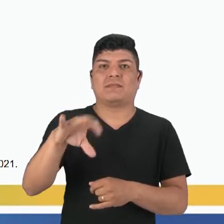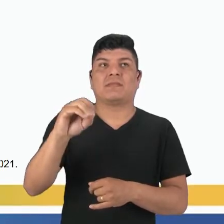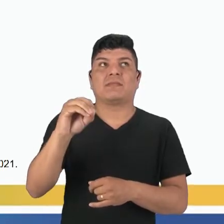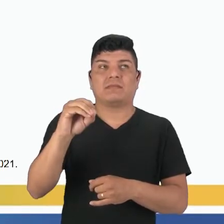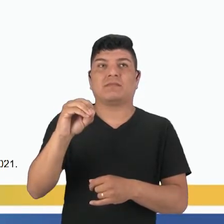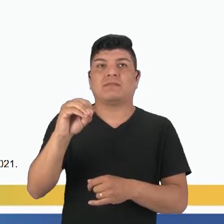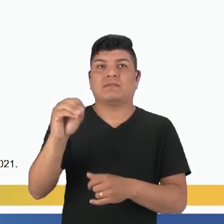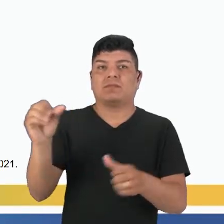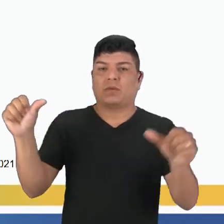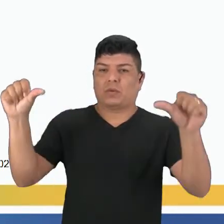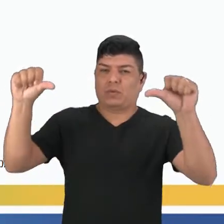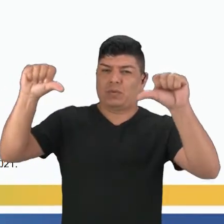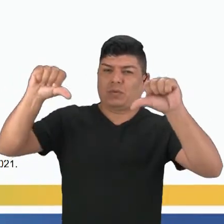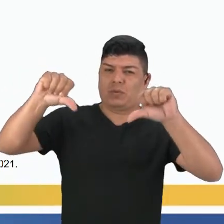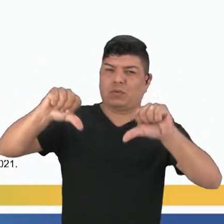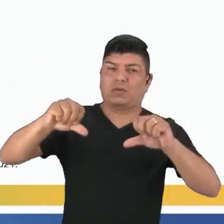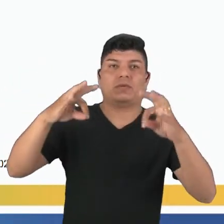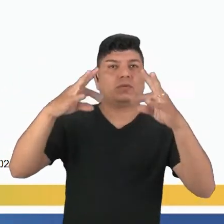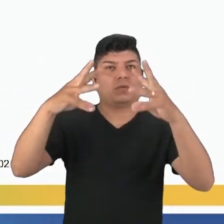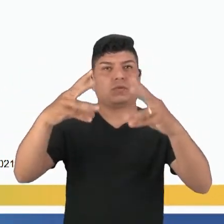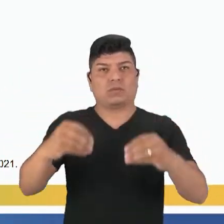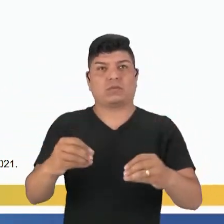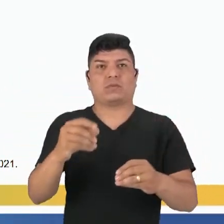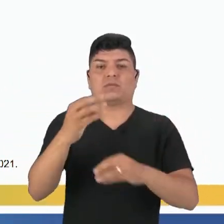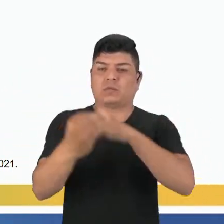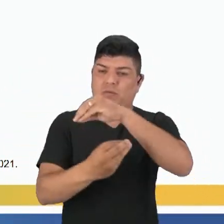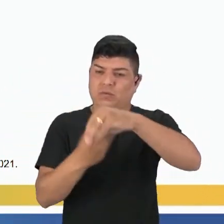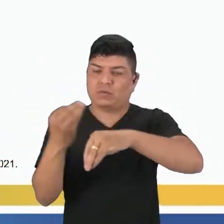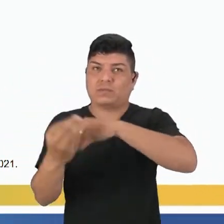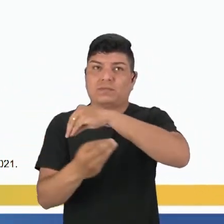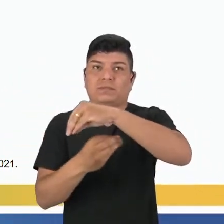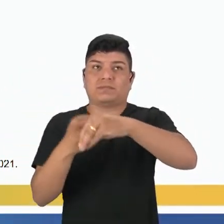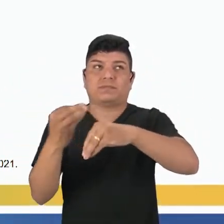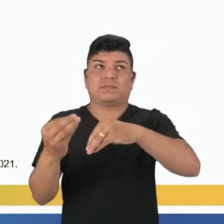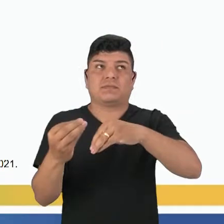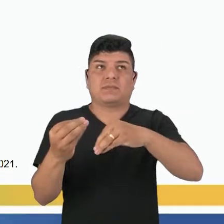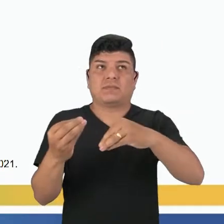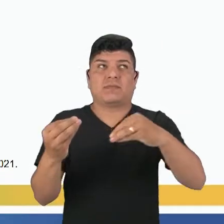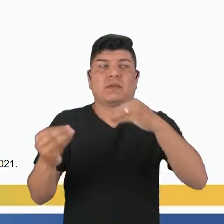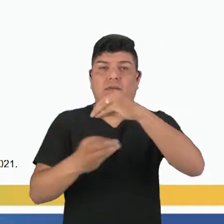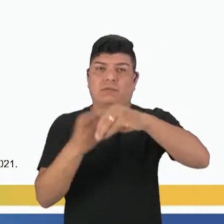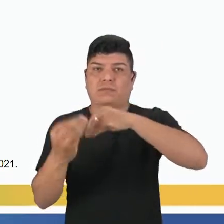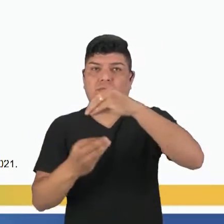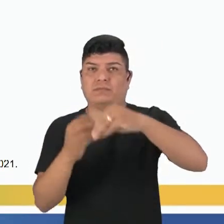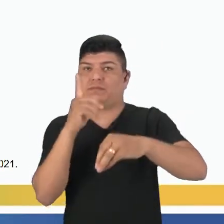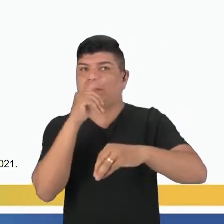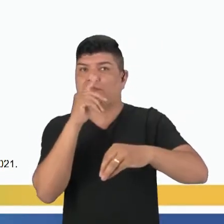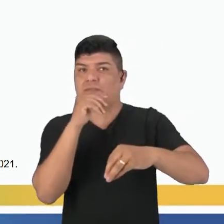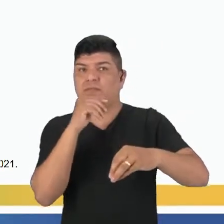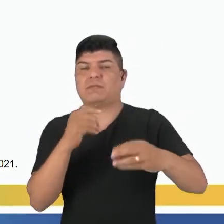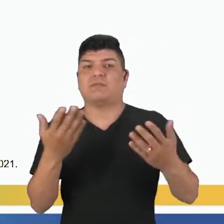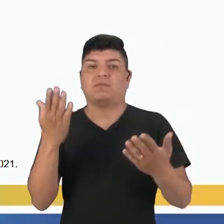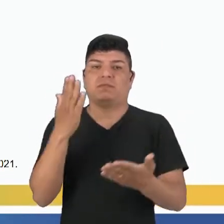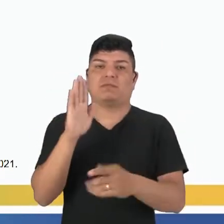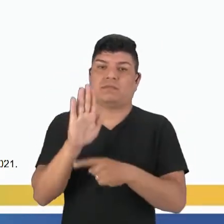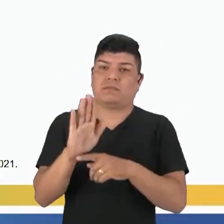por essa calha que você está vendo aqui. Vai ser misturado na água. A queda da água já ajuda a fazer essa mistura.